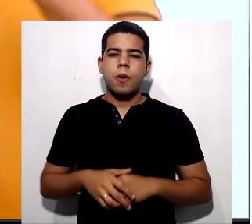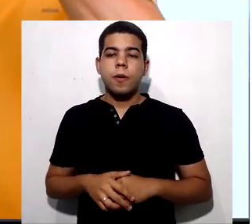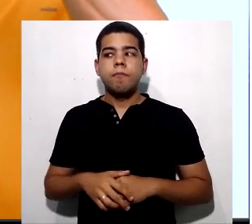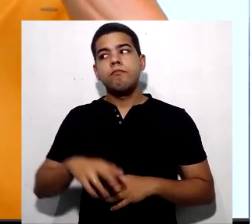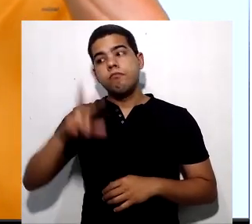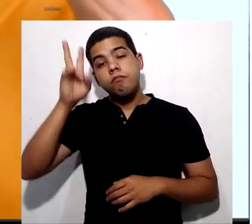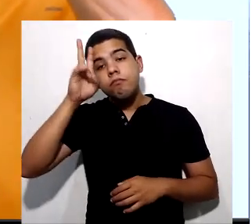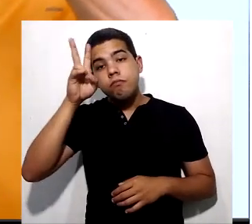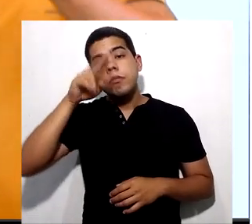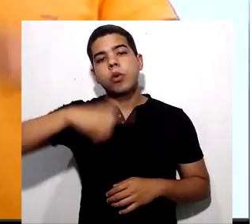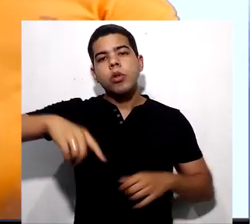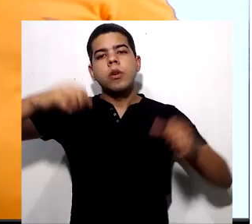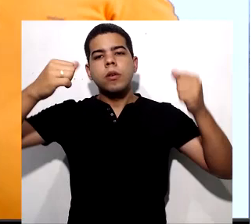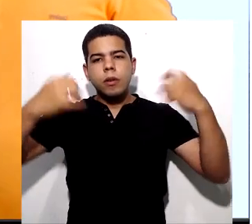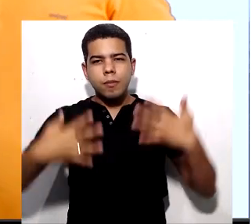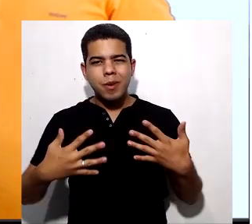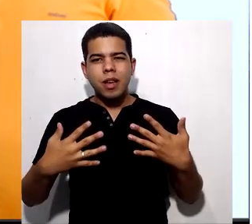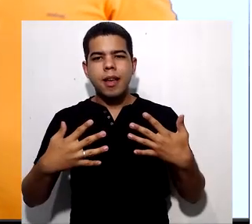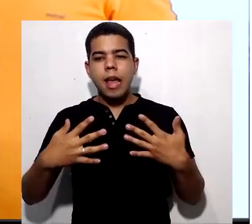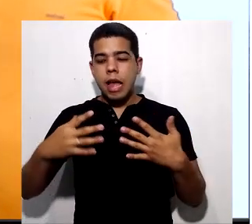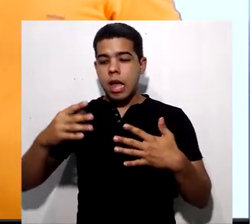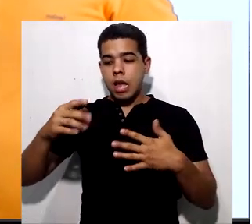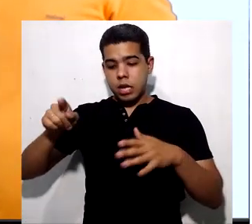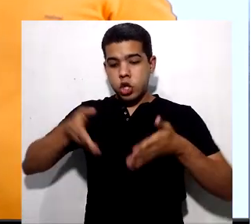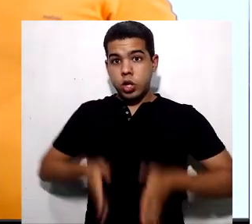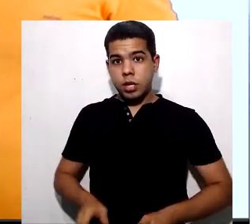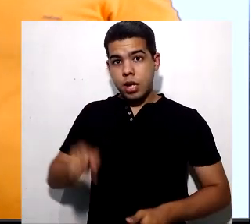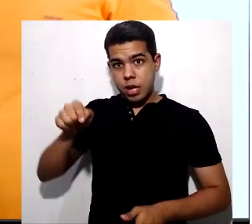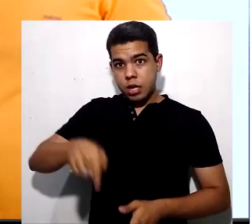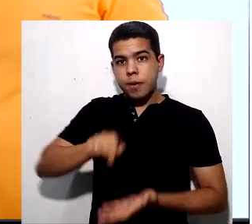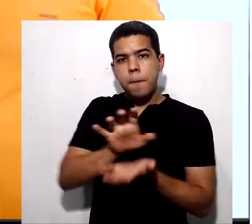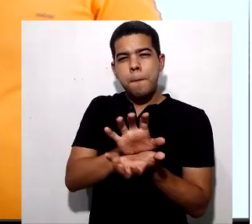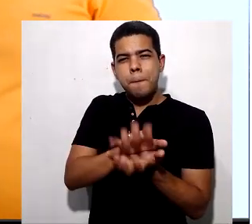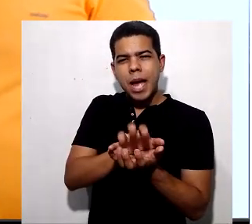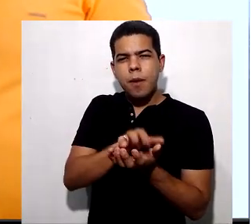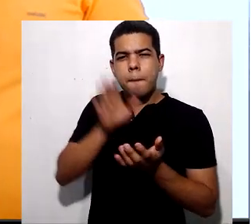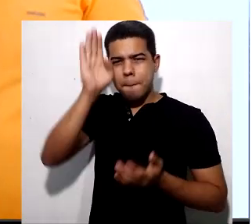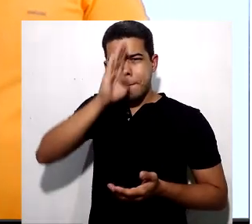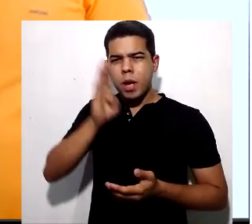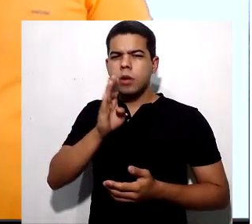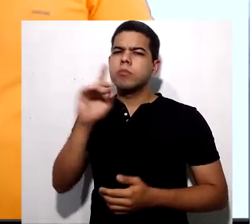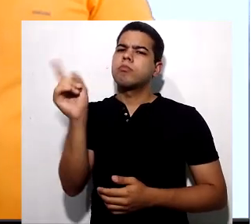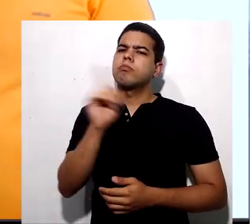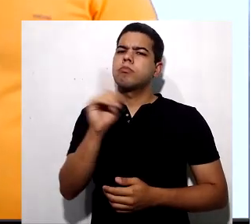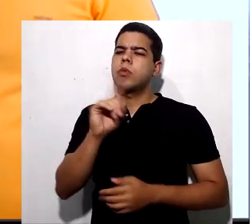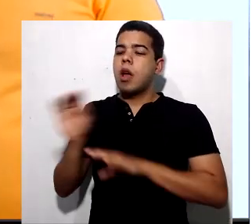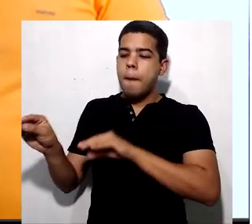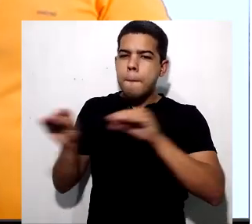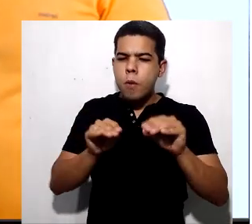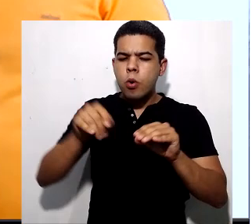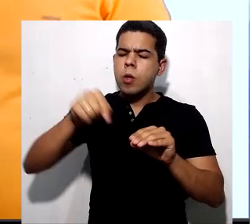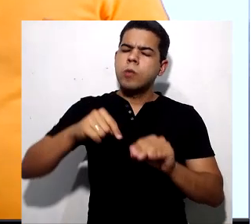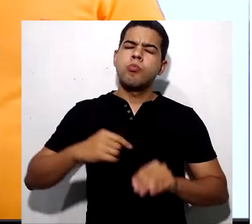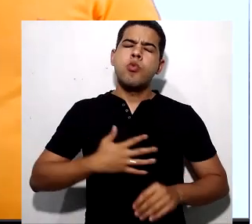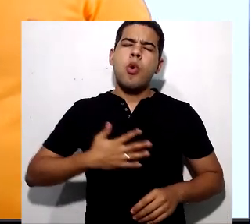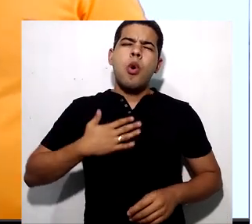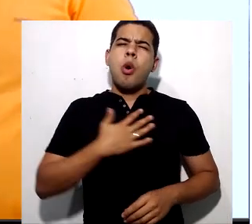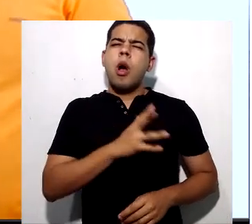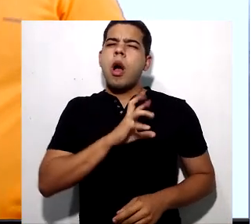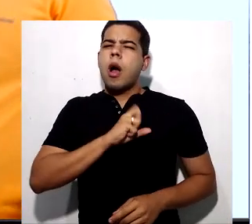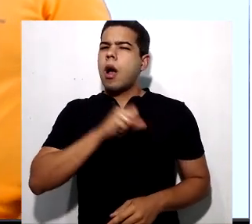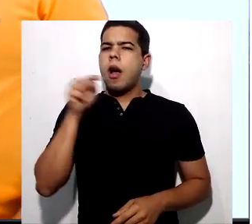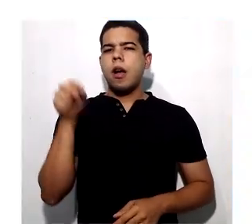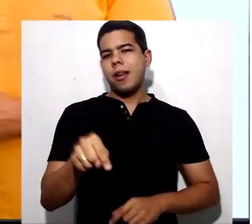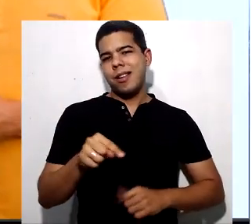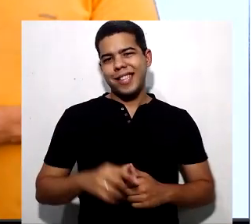que nós falamos no início, ela não nasceu no Brasil, não nasceu em Pernambuco, mas fez do Brasil, Pernambuco, Recife, sua